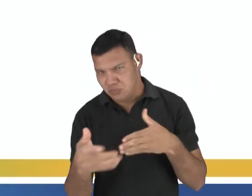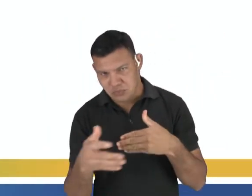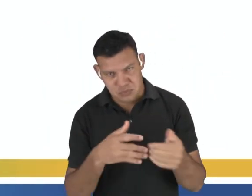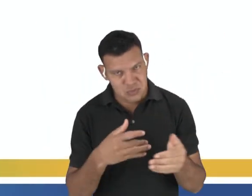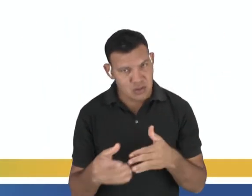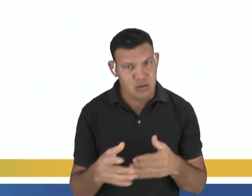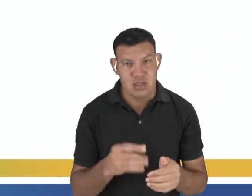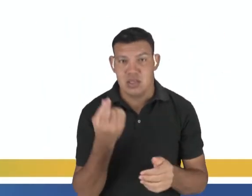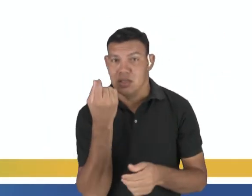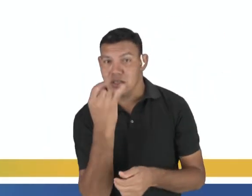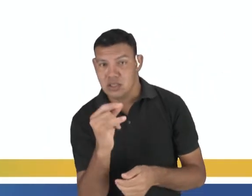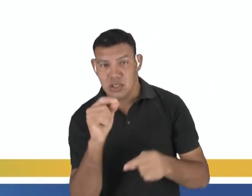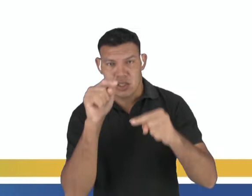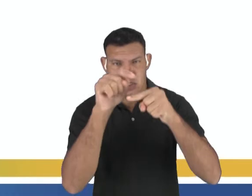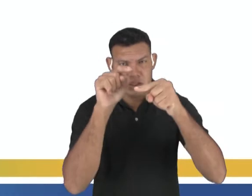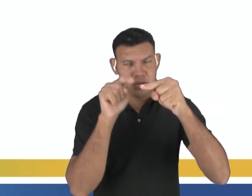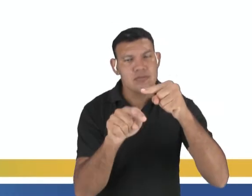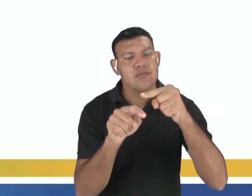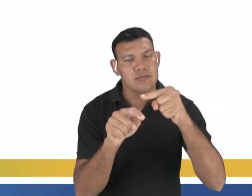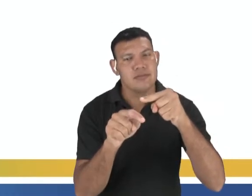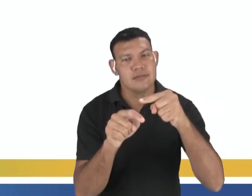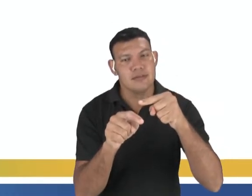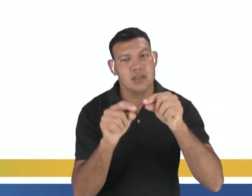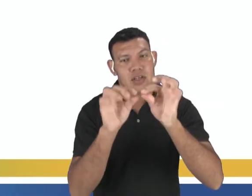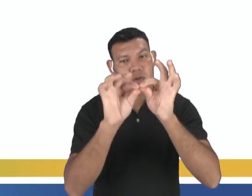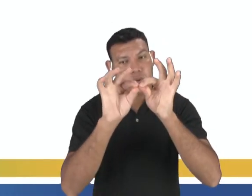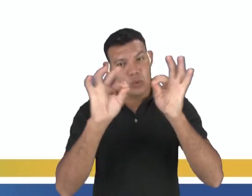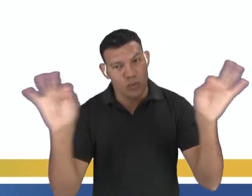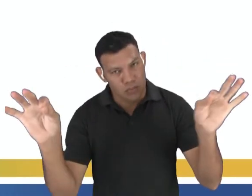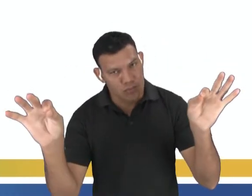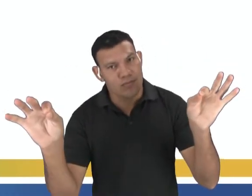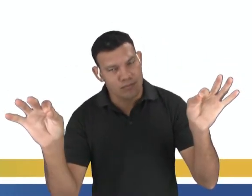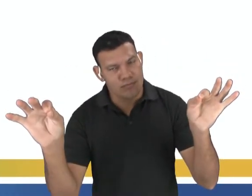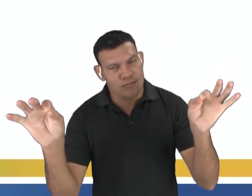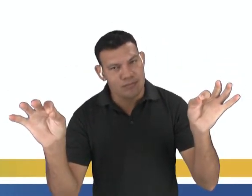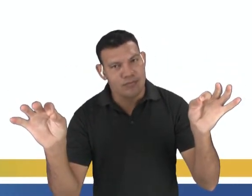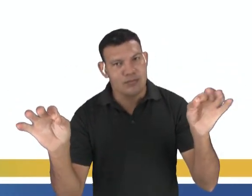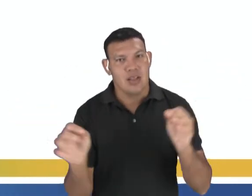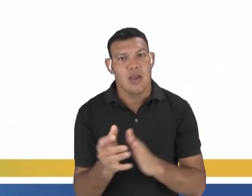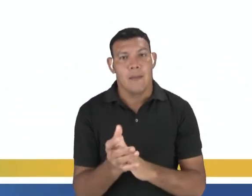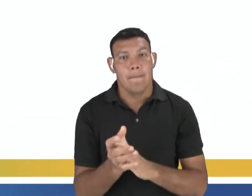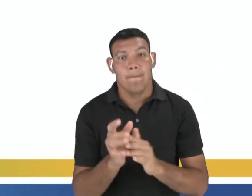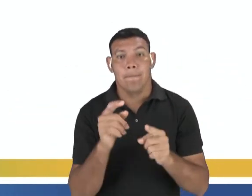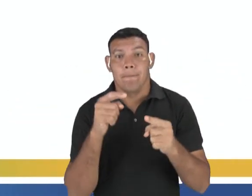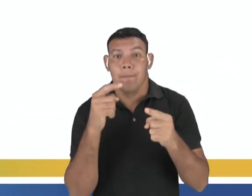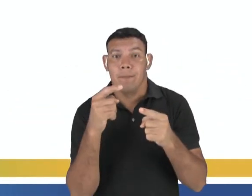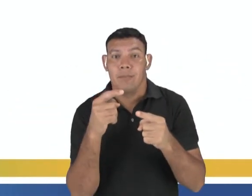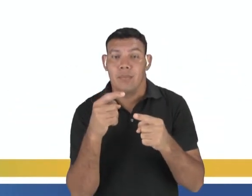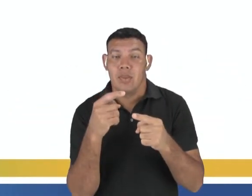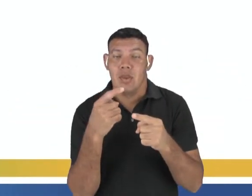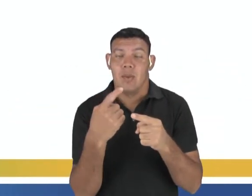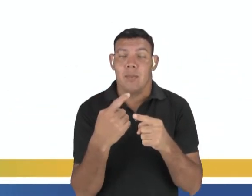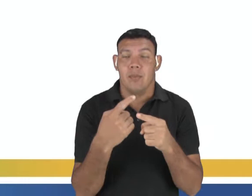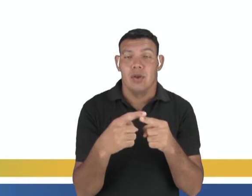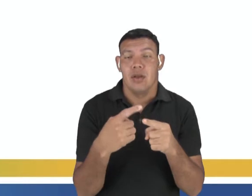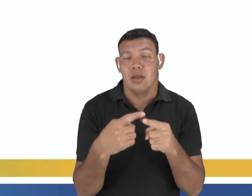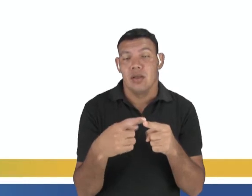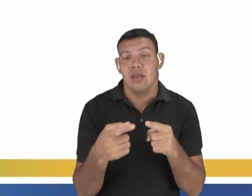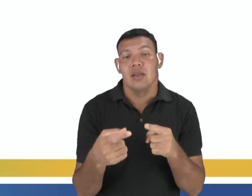pela medida do diâmetro, esse valor vai sempre aparecer. 3,14, na verdade, eu teria mais